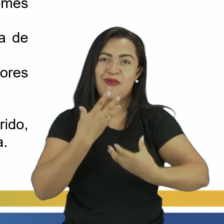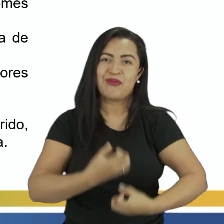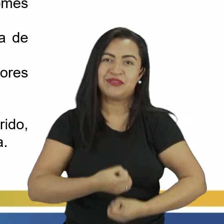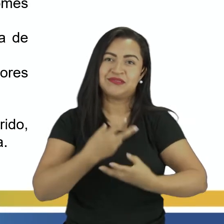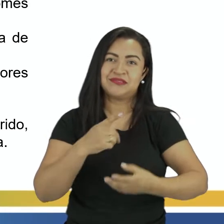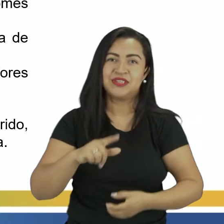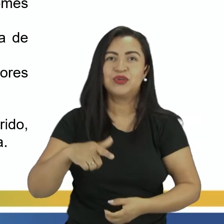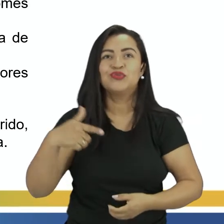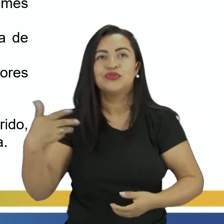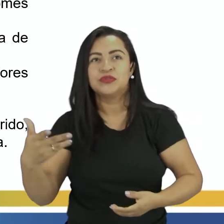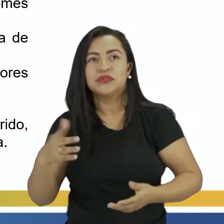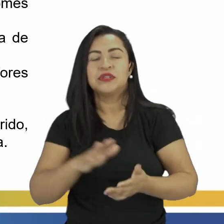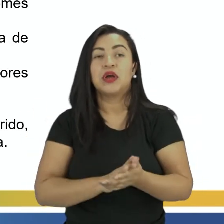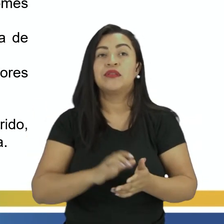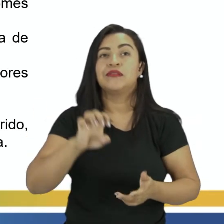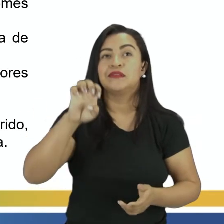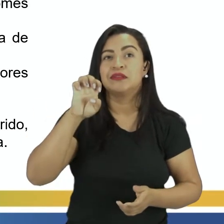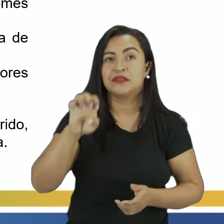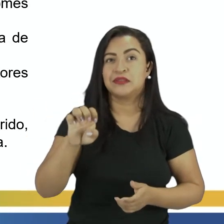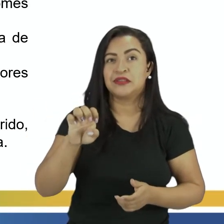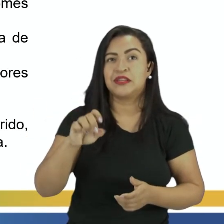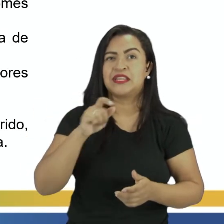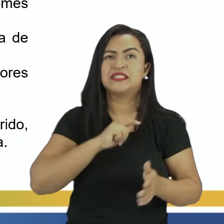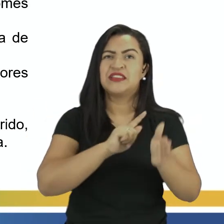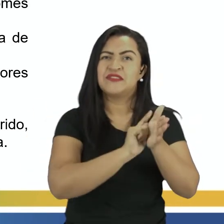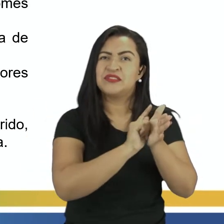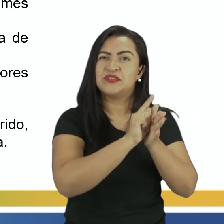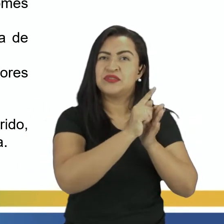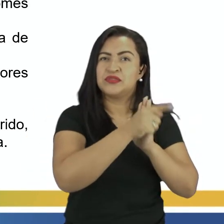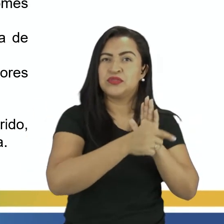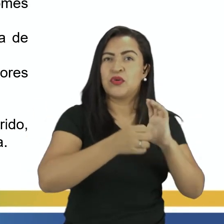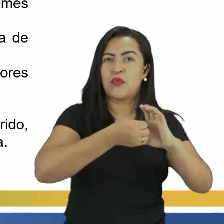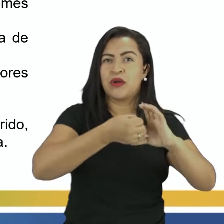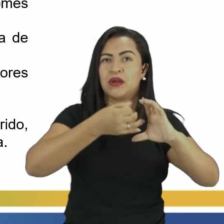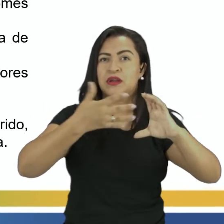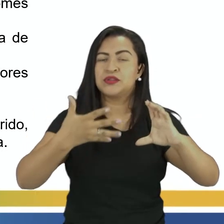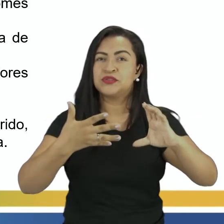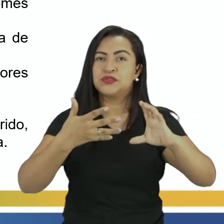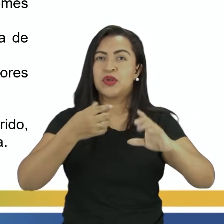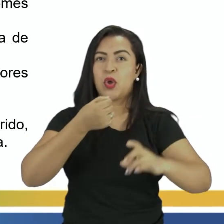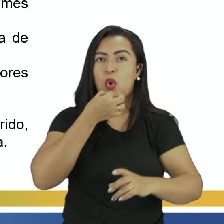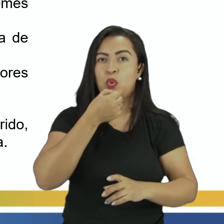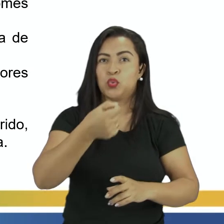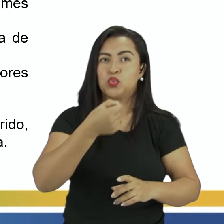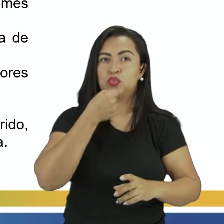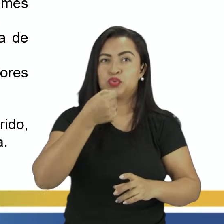ao gênero, o texto se caracteriza como discurso híbrido, sendo